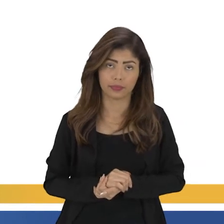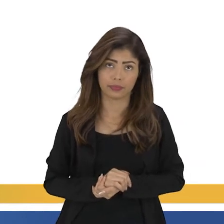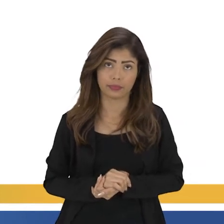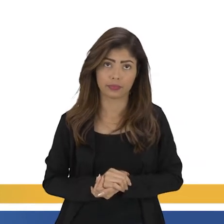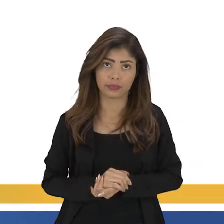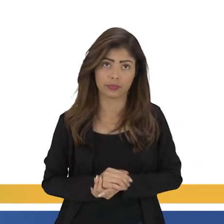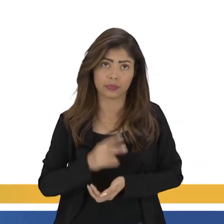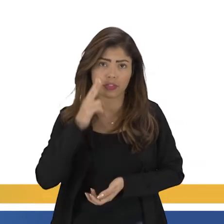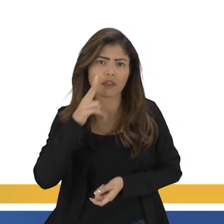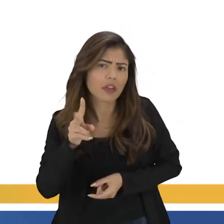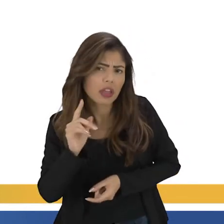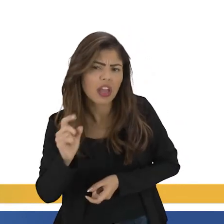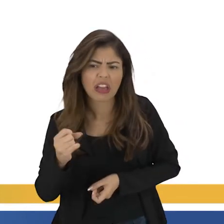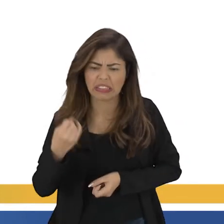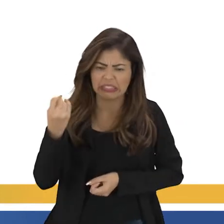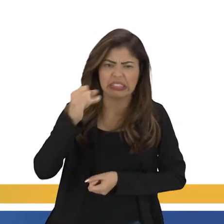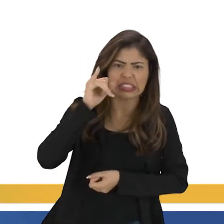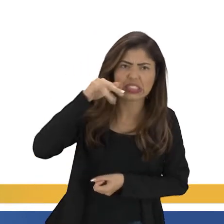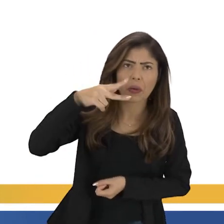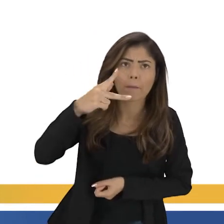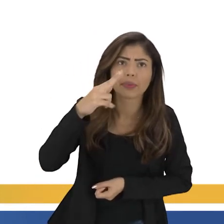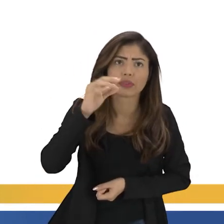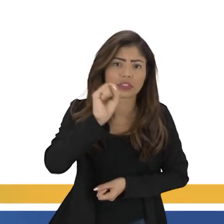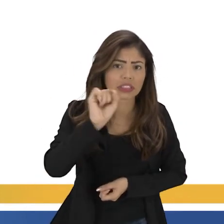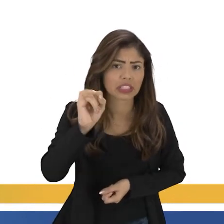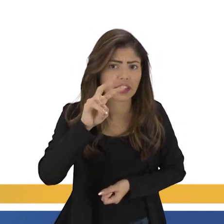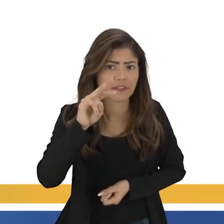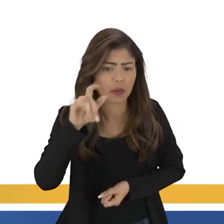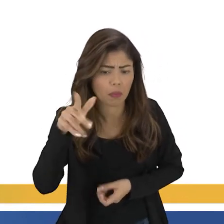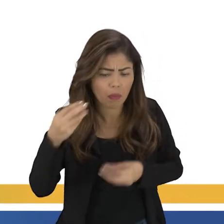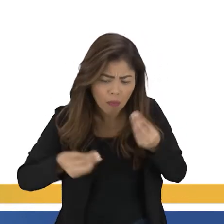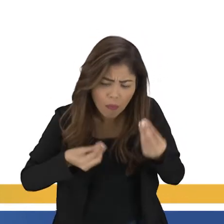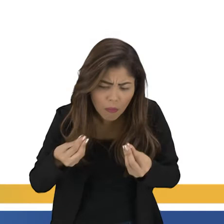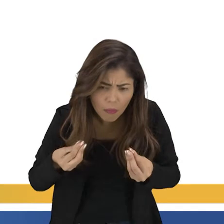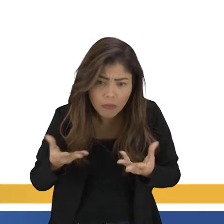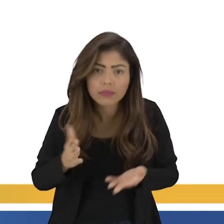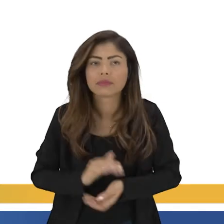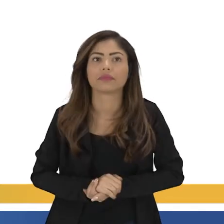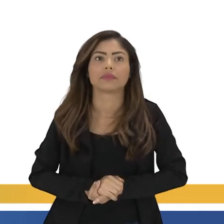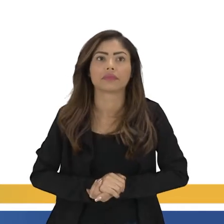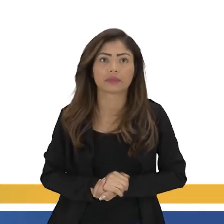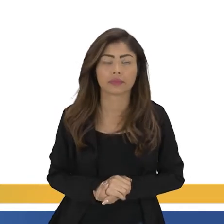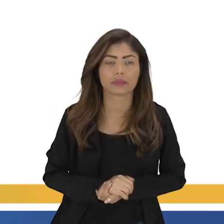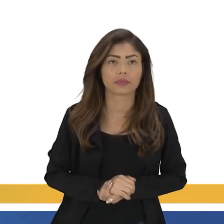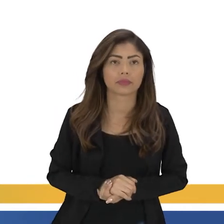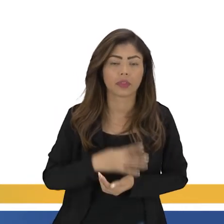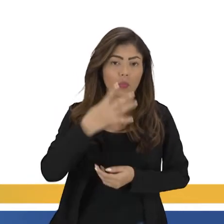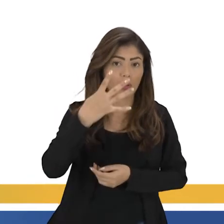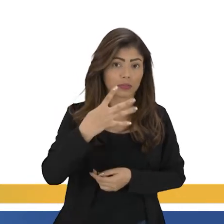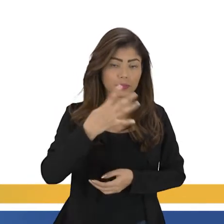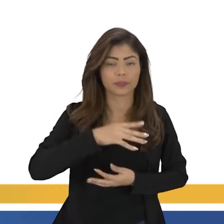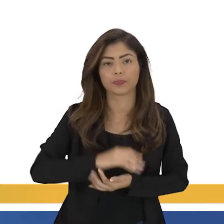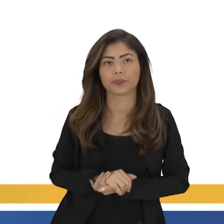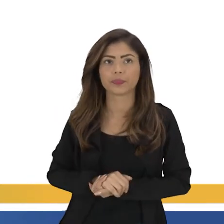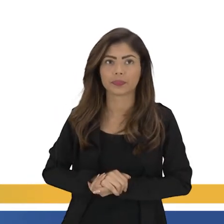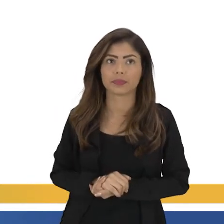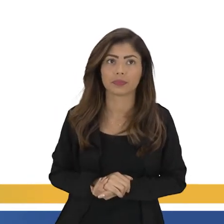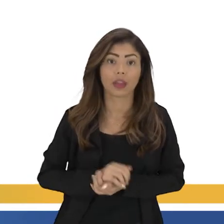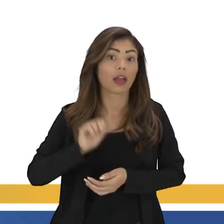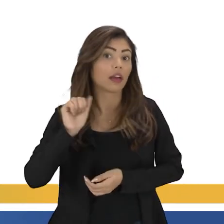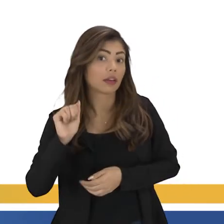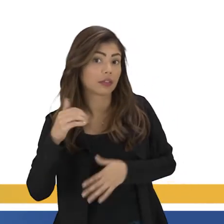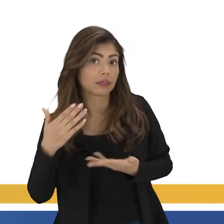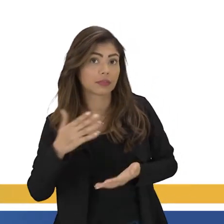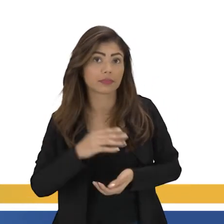vê que é impossível? Você não está vendo que é impossível? Então, vamos. 4.